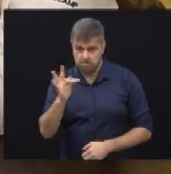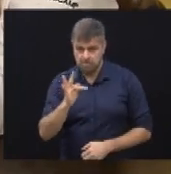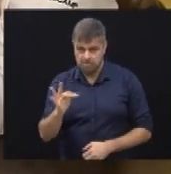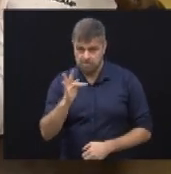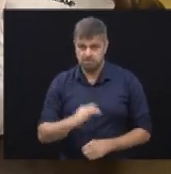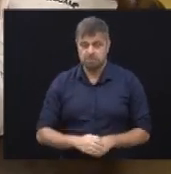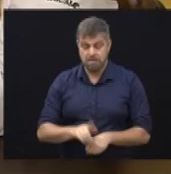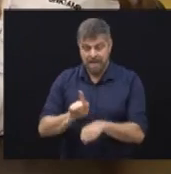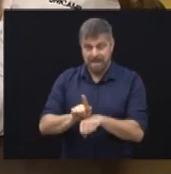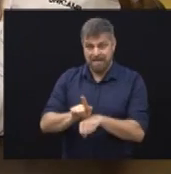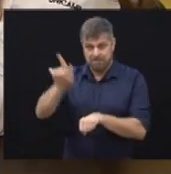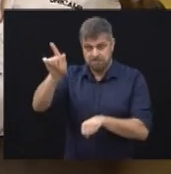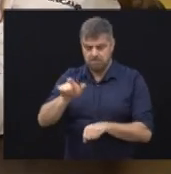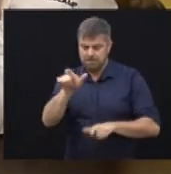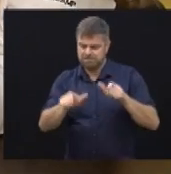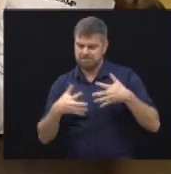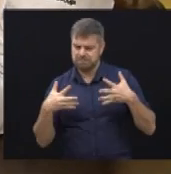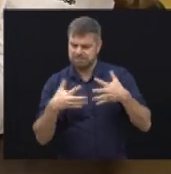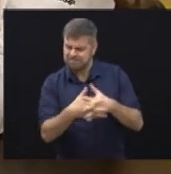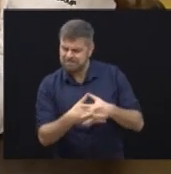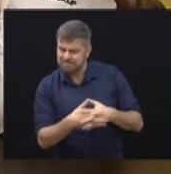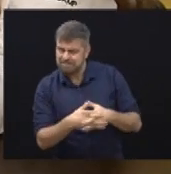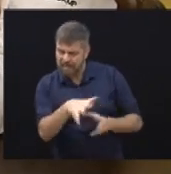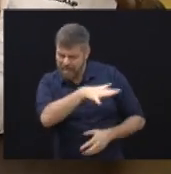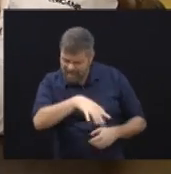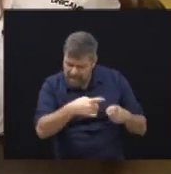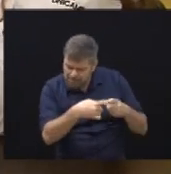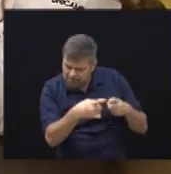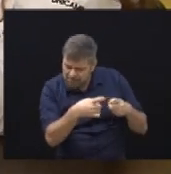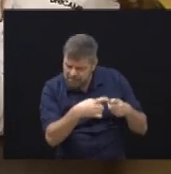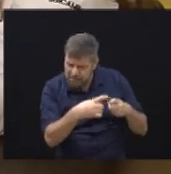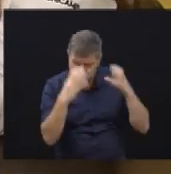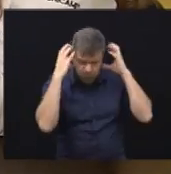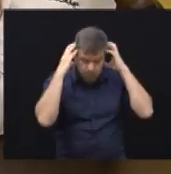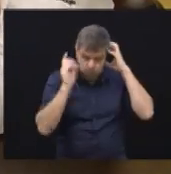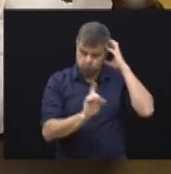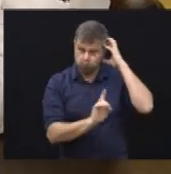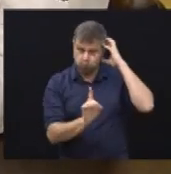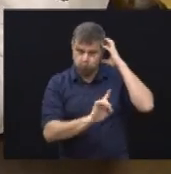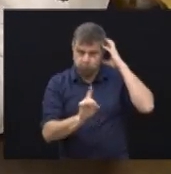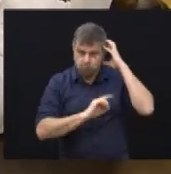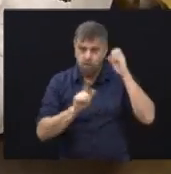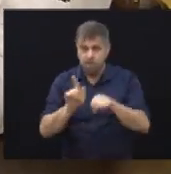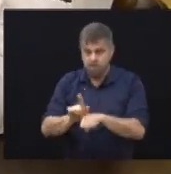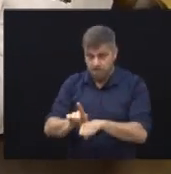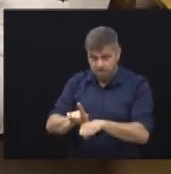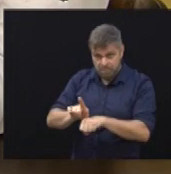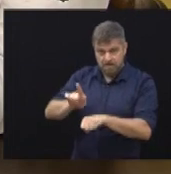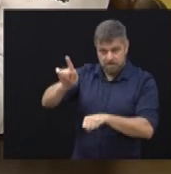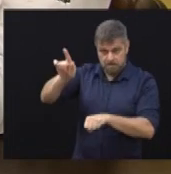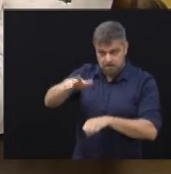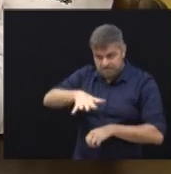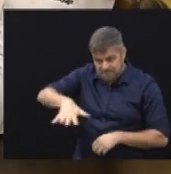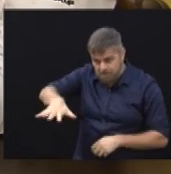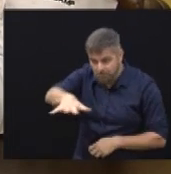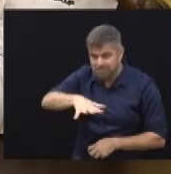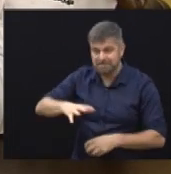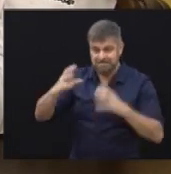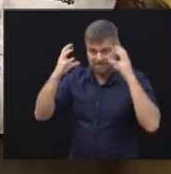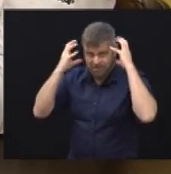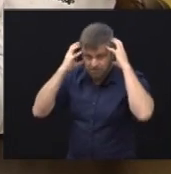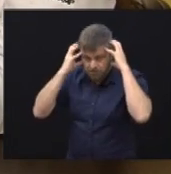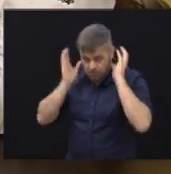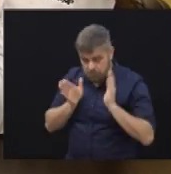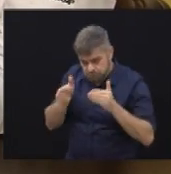uma graduação. Tem muita gente que se confunde, acha que é uma especialidade da medicina, mas não. É uma graduação mesmo em